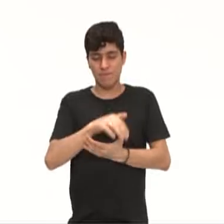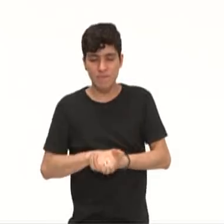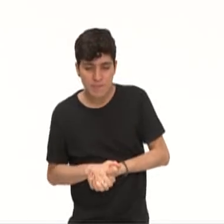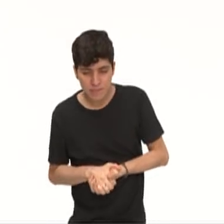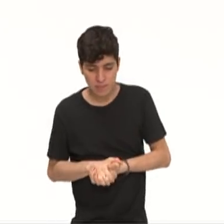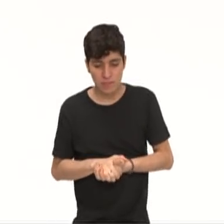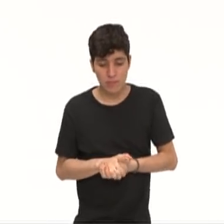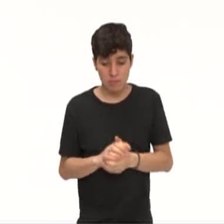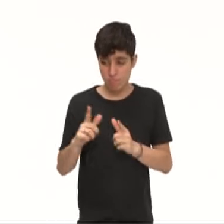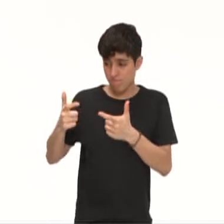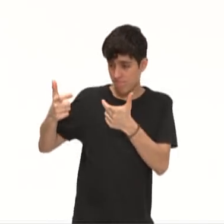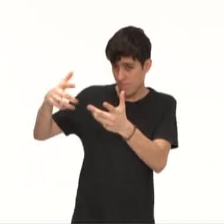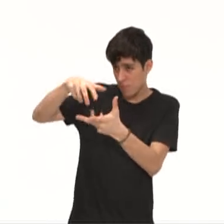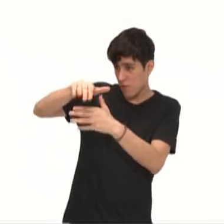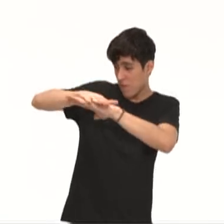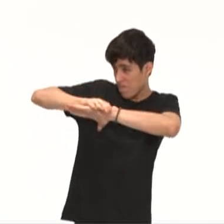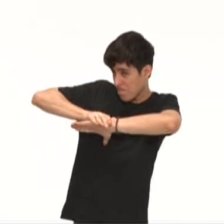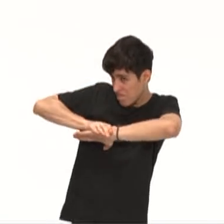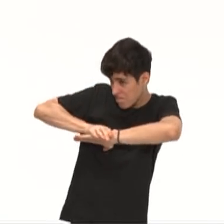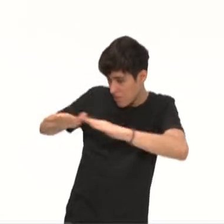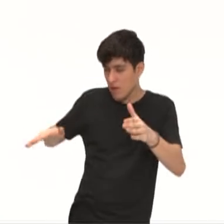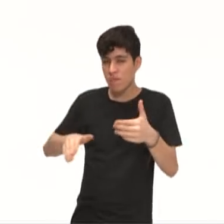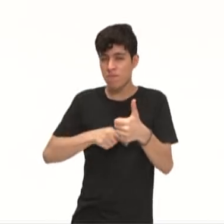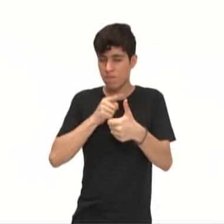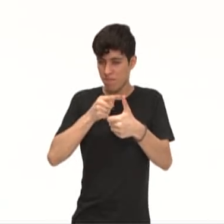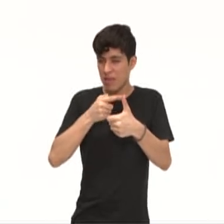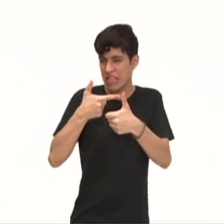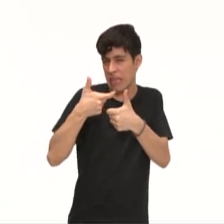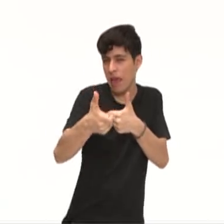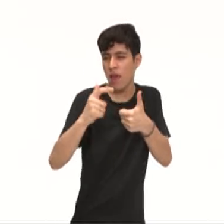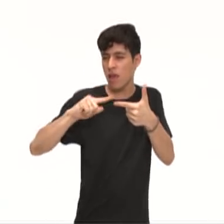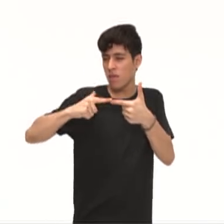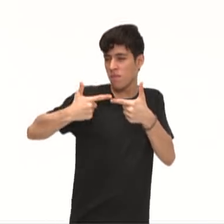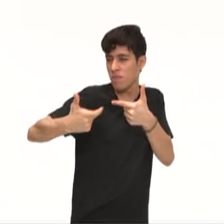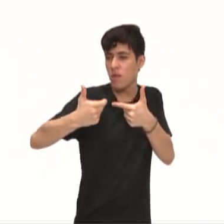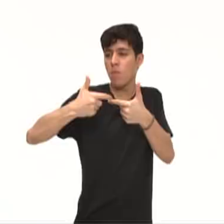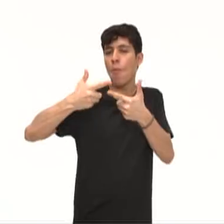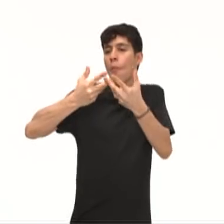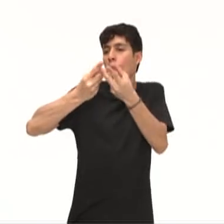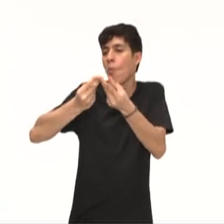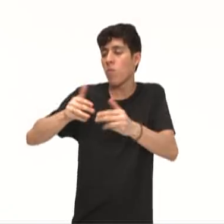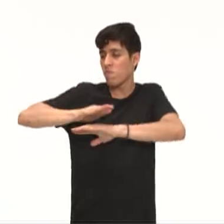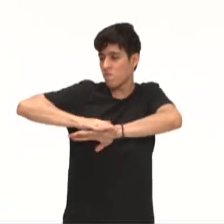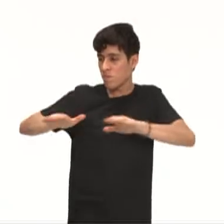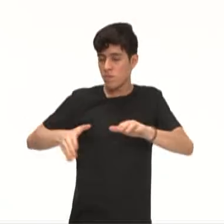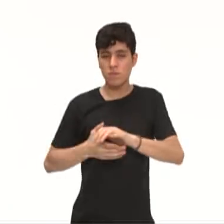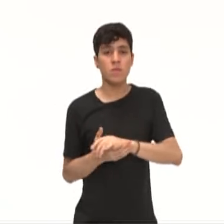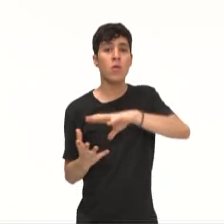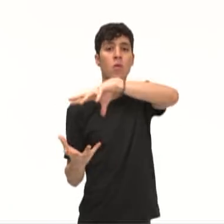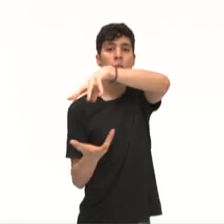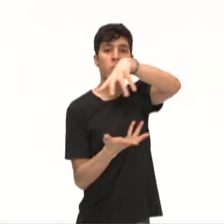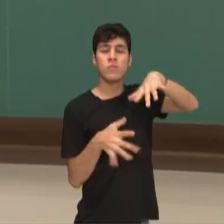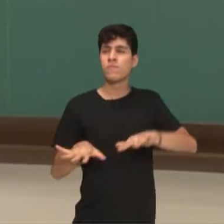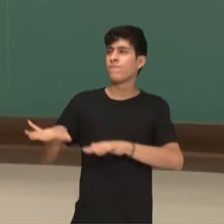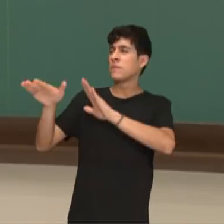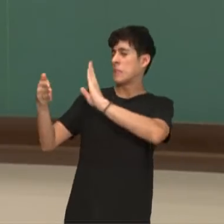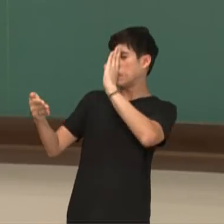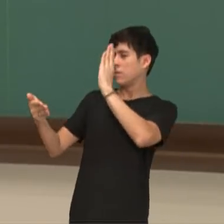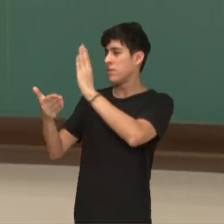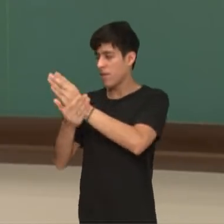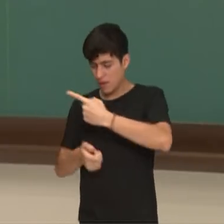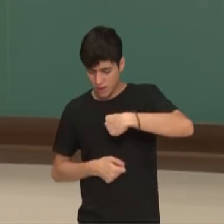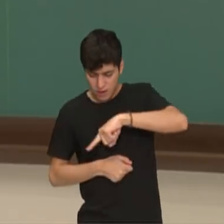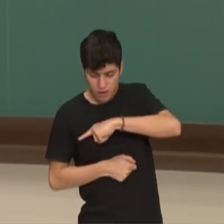Guerra Mundial, com o fim das duas guerras, o mundo meio que falou, chega, vamos pensar numa